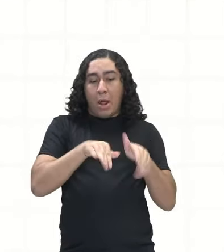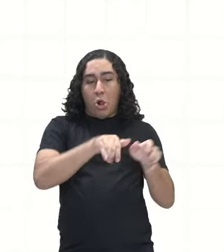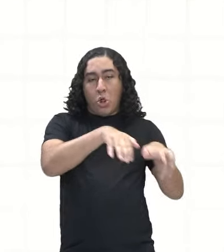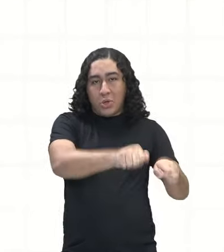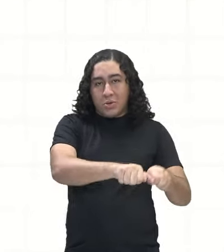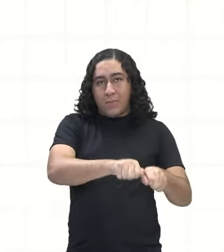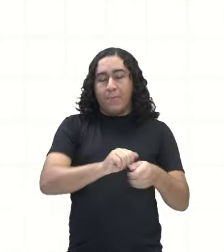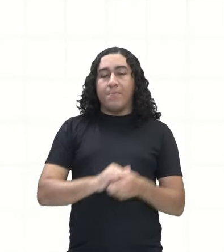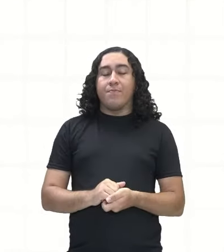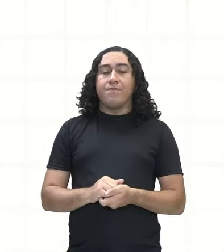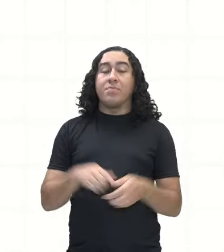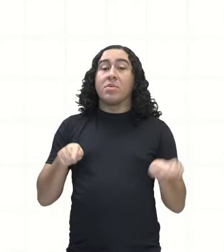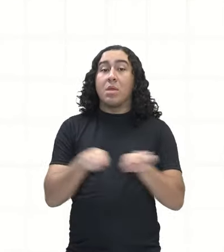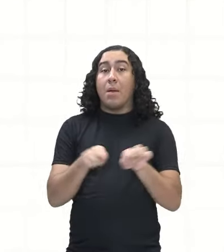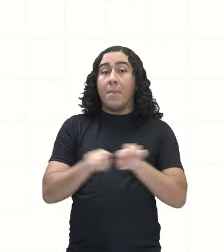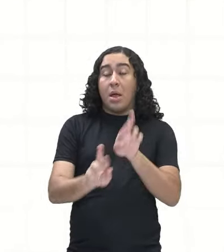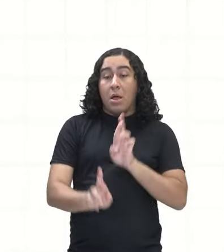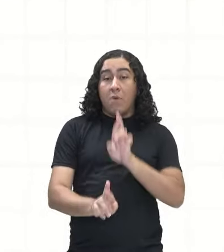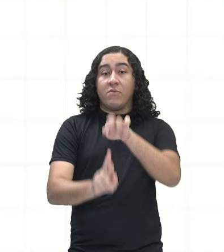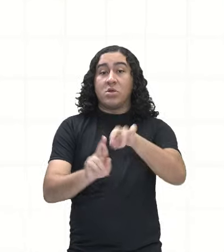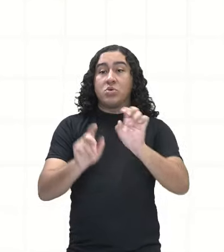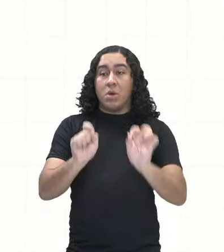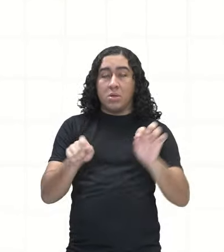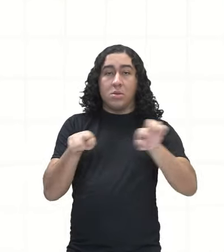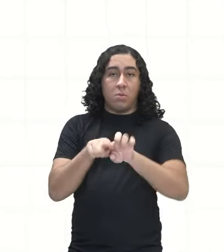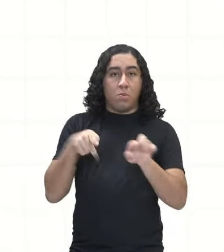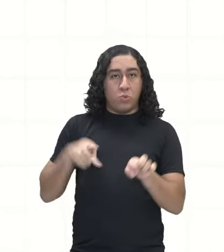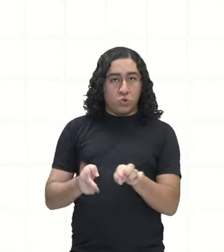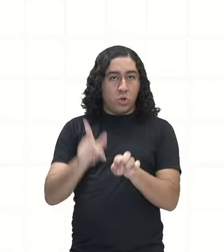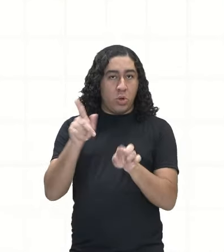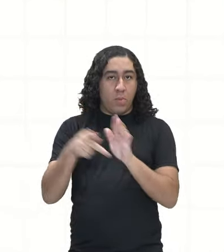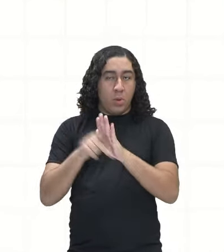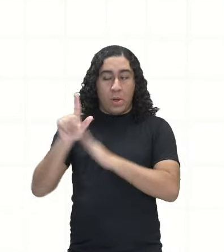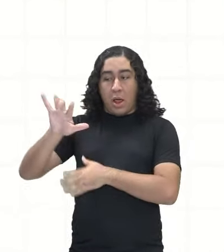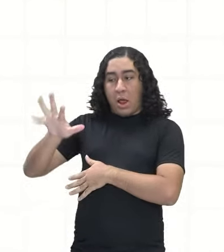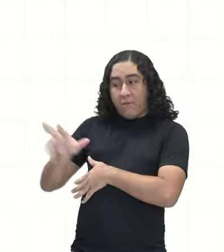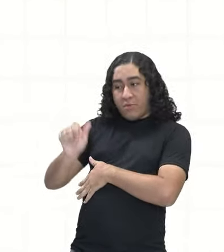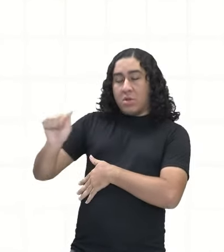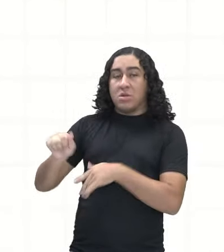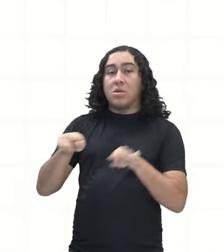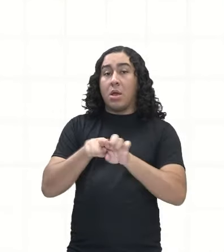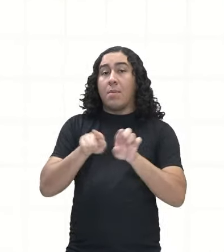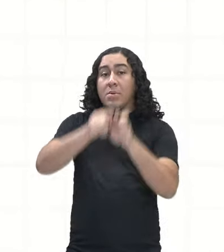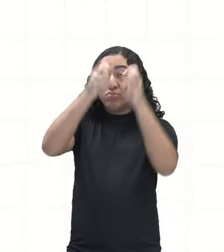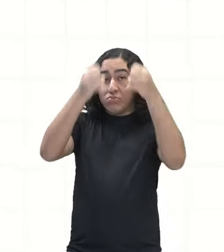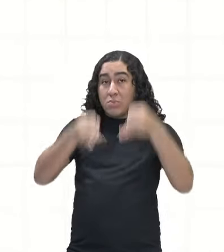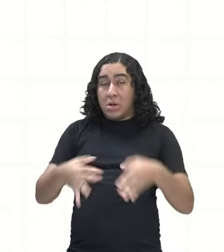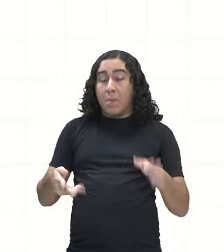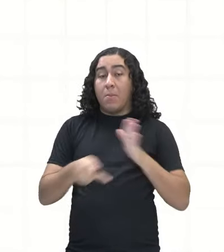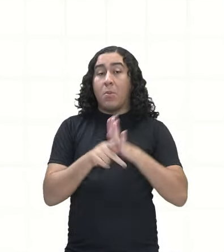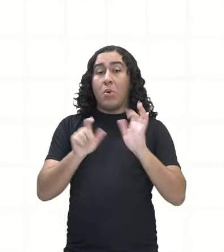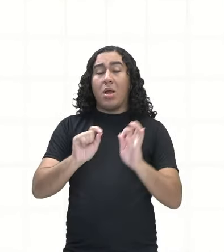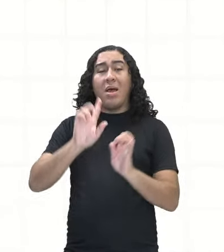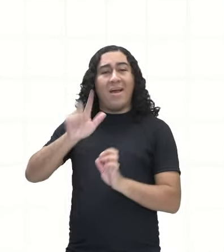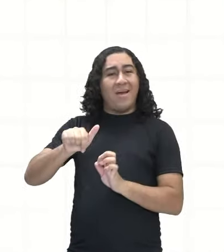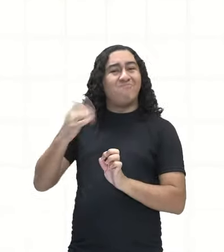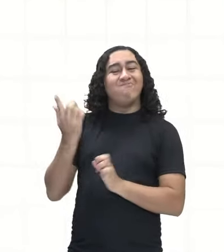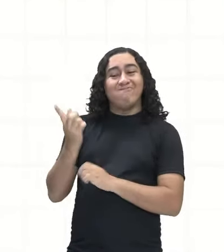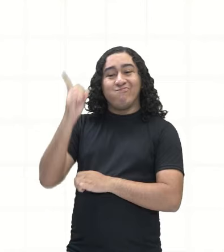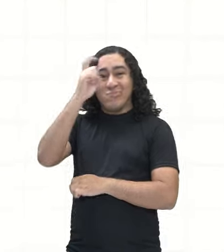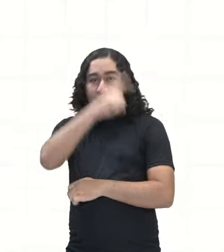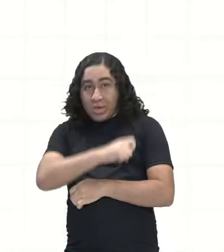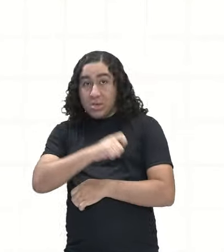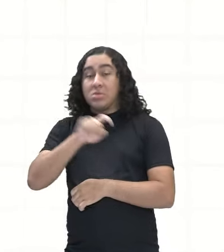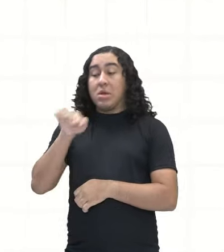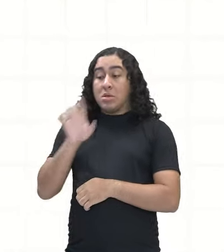bem em relação à vinda dos africanos escravizados eu quero falar com vocês nesse momento que foi um processo muito difícil tá